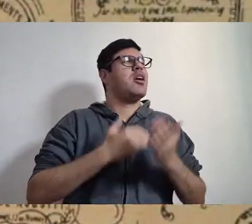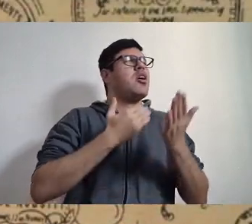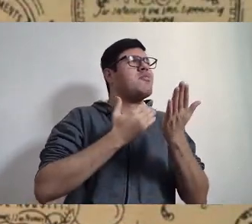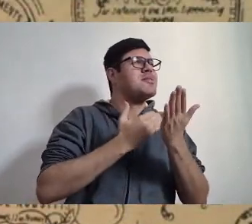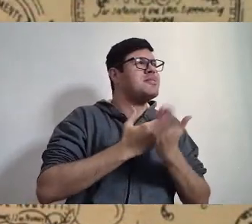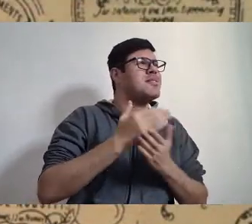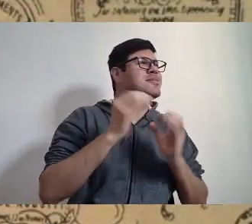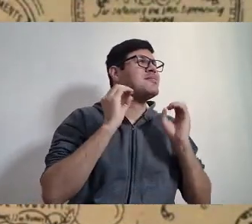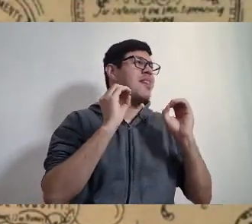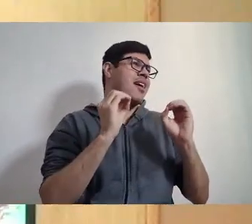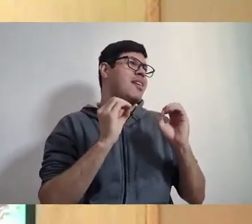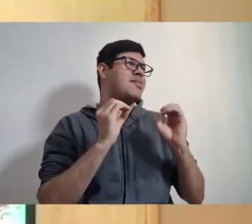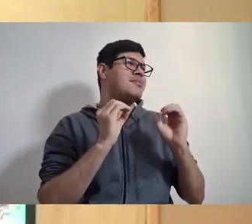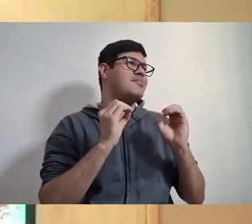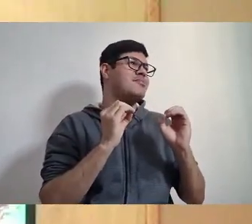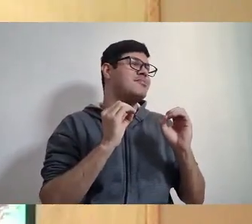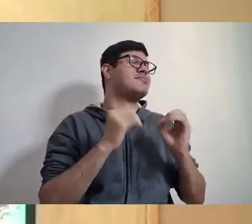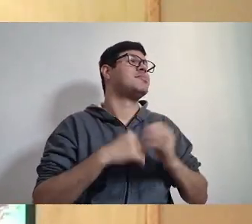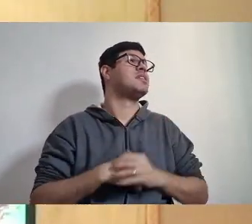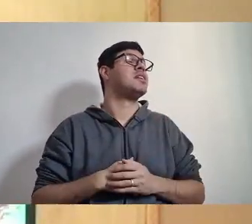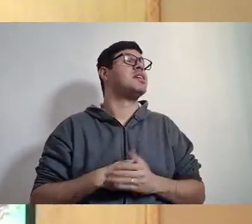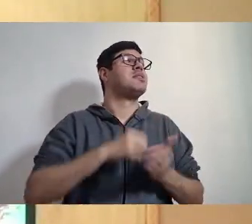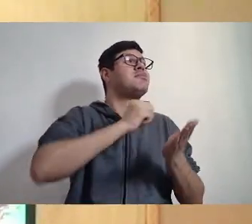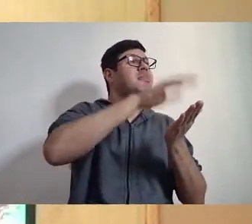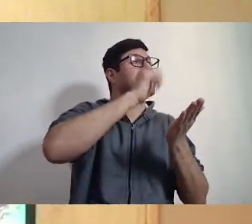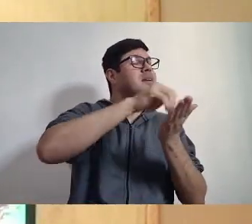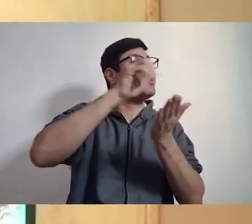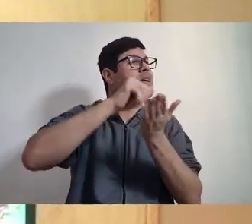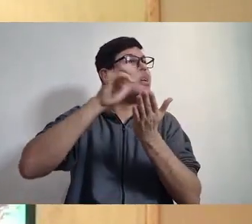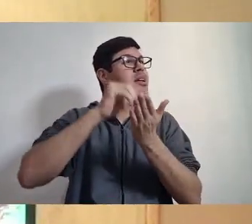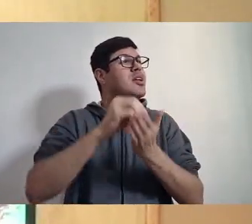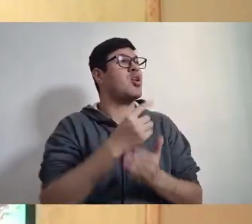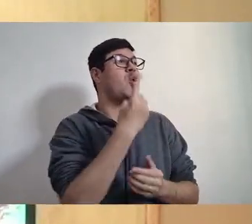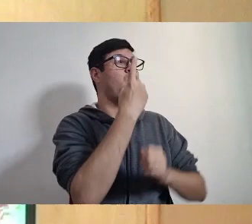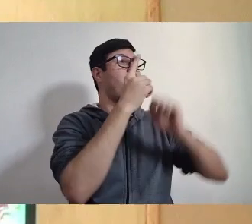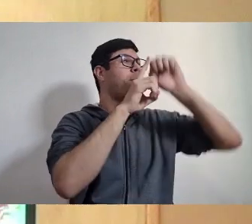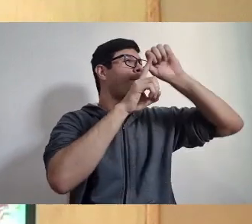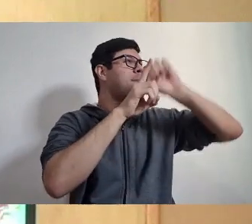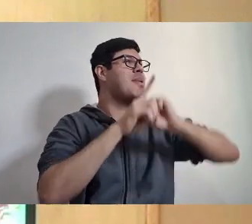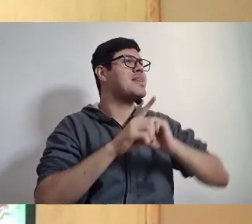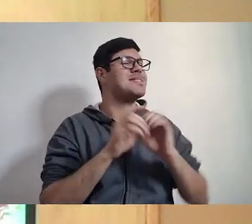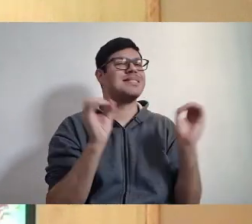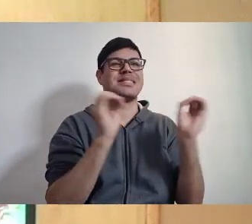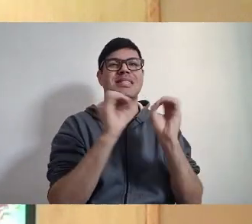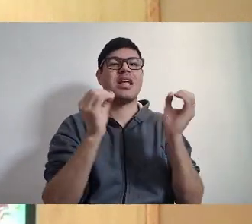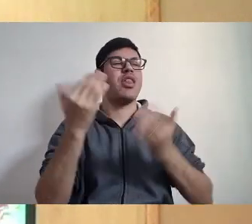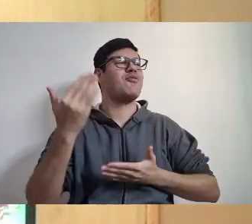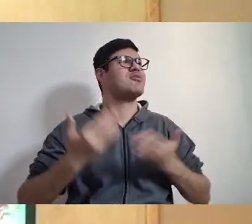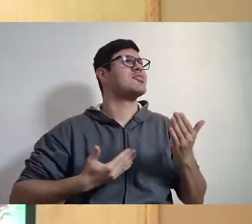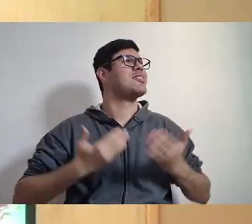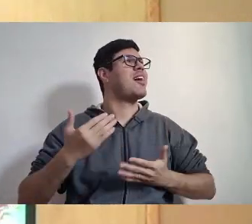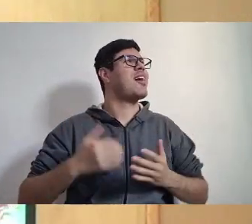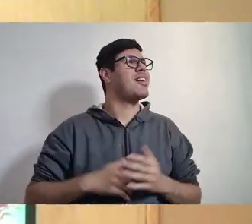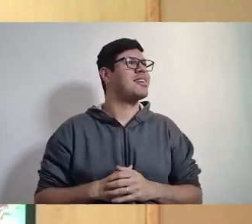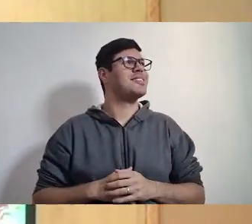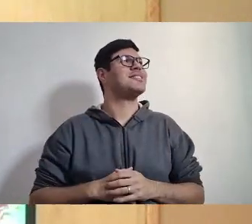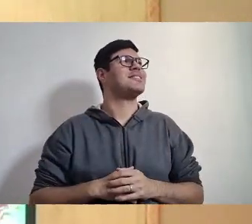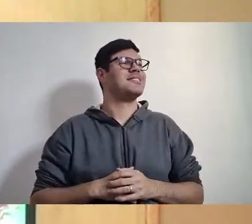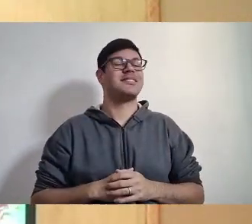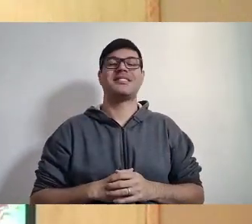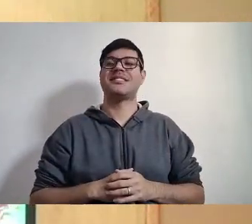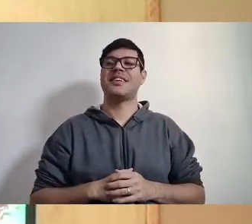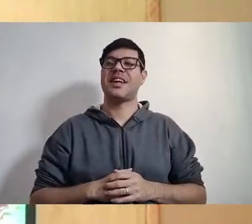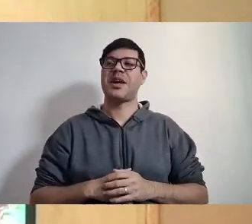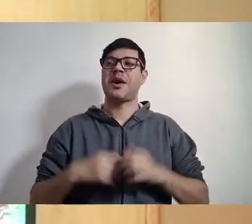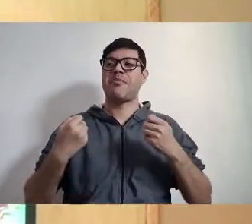novo? Então, demitiu todo mundo, ficamos um mês sem funcionários nenhum. Tem funcionários da prefeitura emprestados lá, Emprestei, Gil, porque